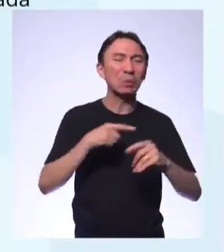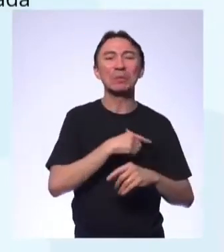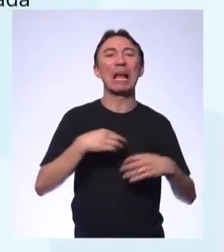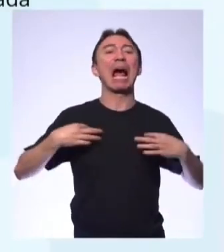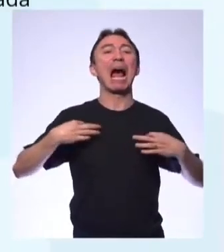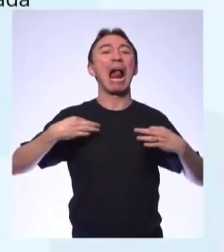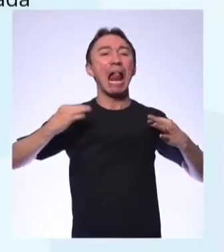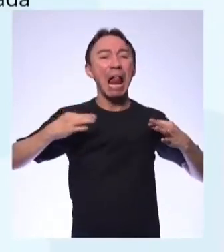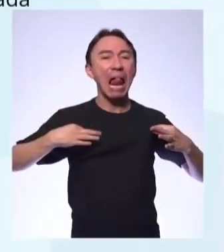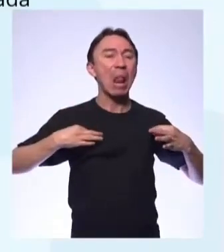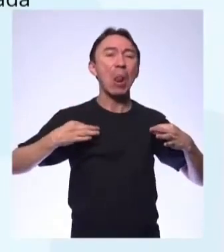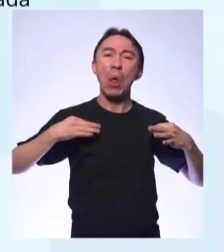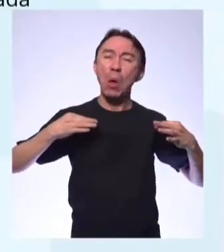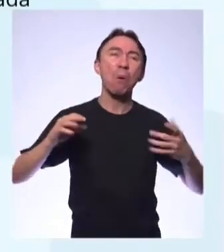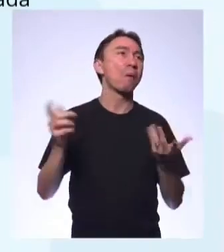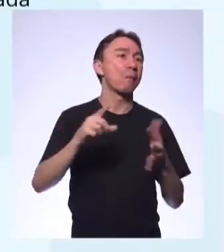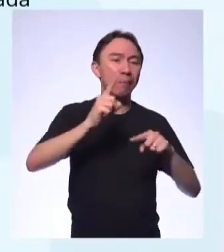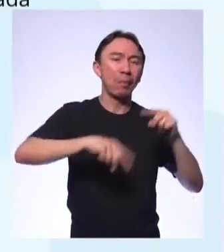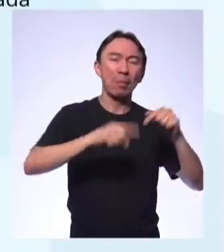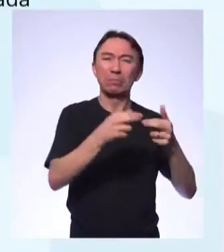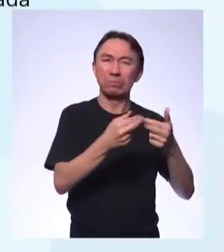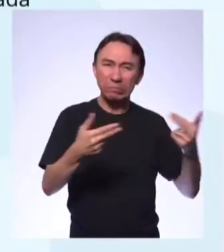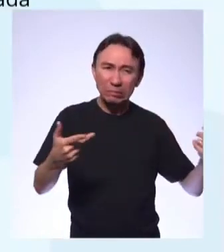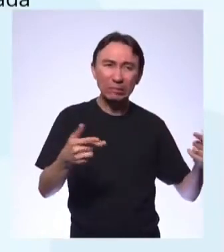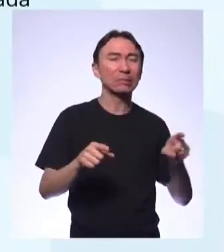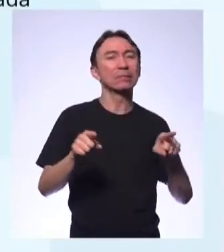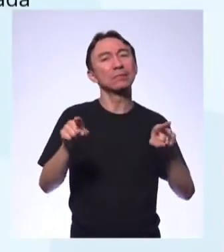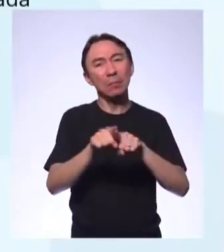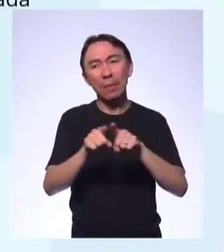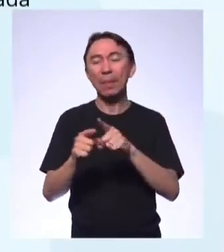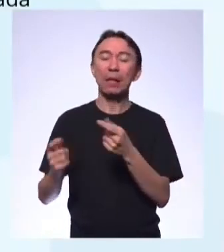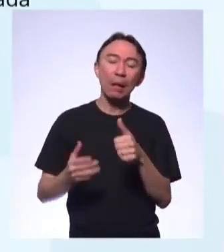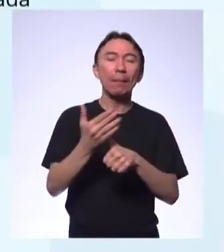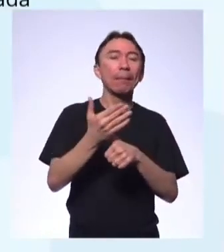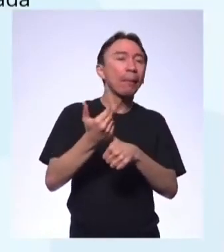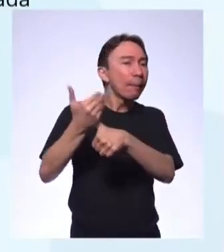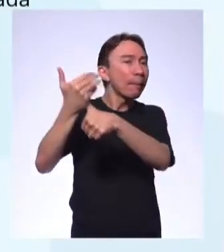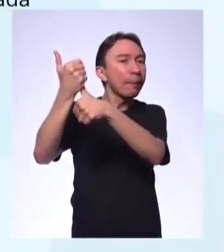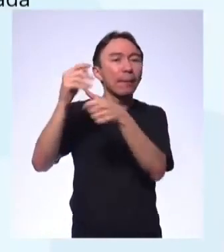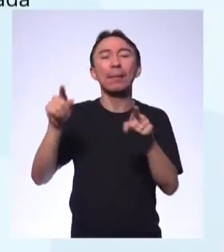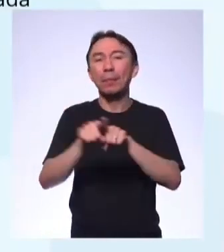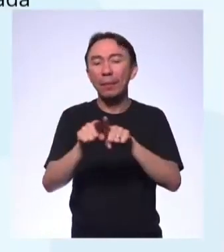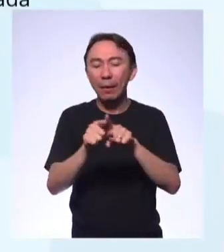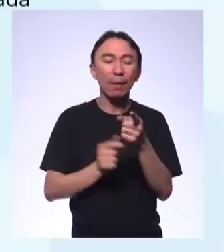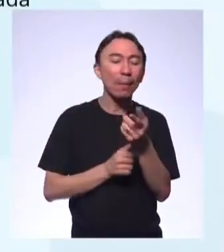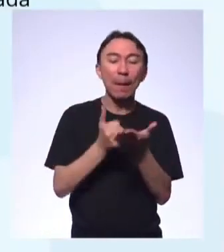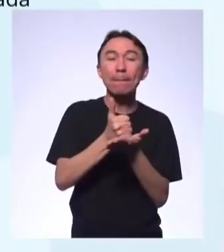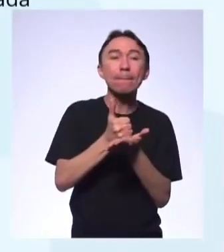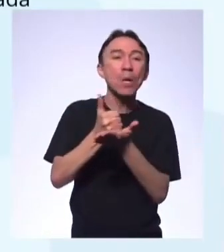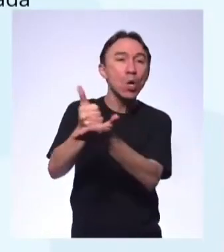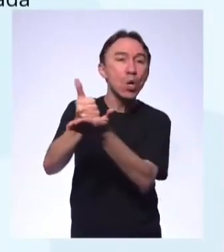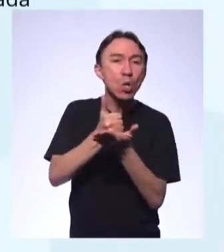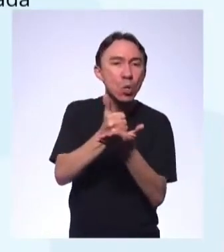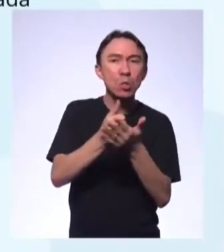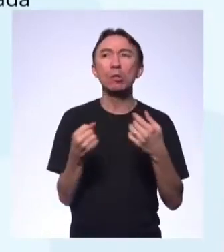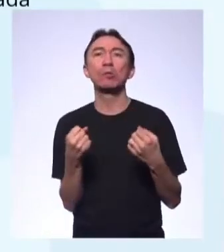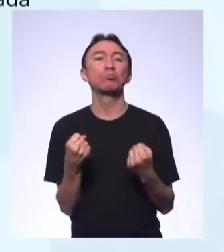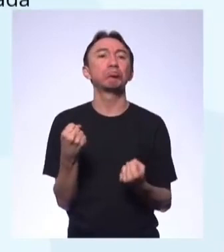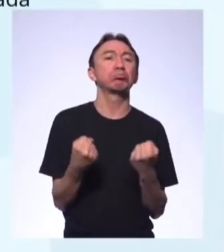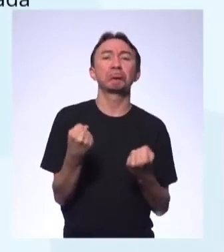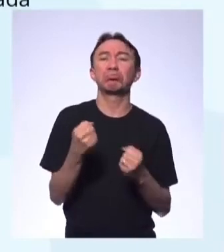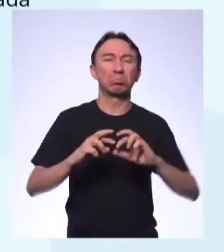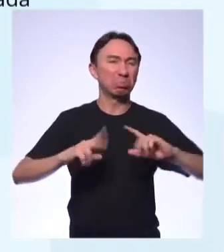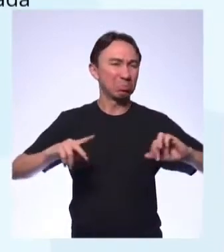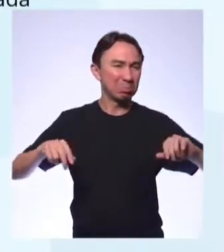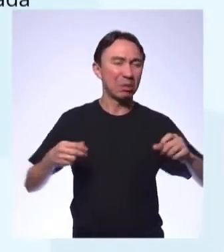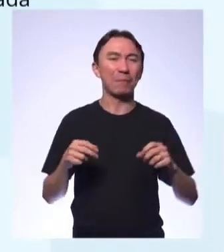produtos. A mesma tecnologia foi empregada ainda nos meios de transporte, o que favoreceu as